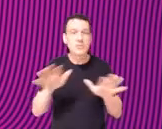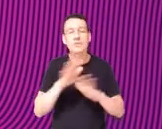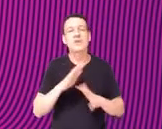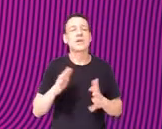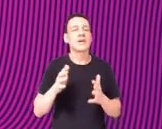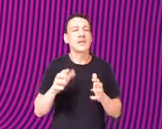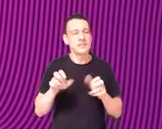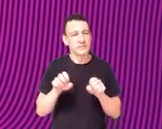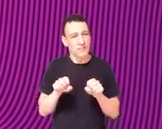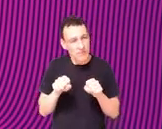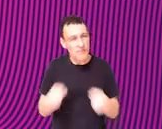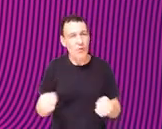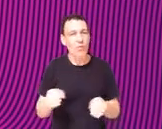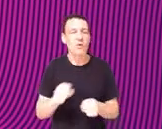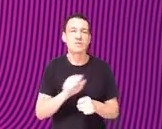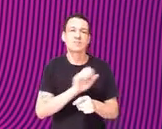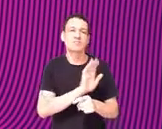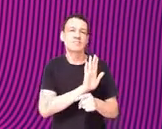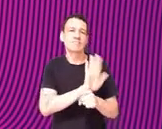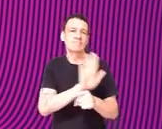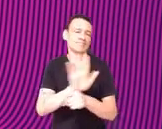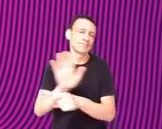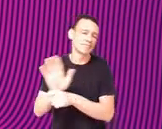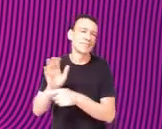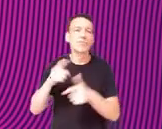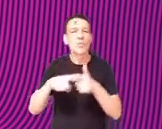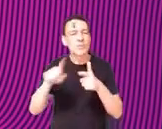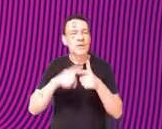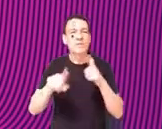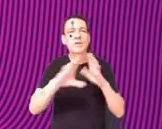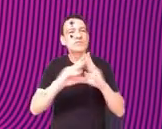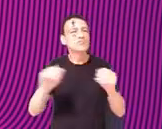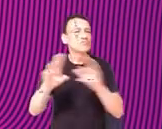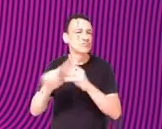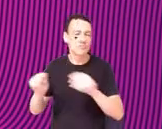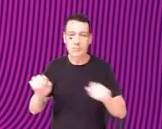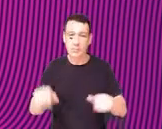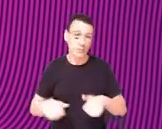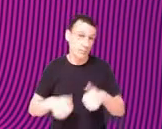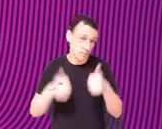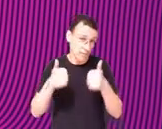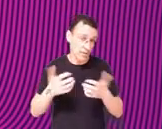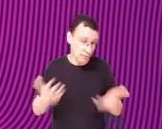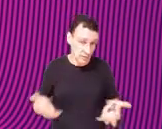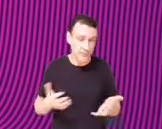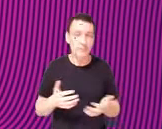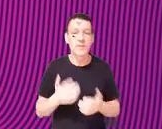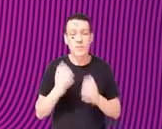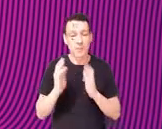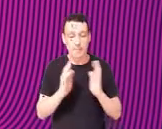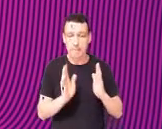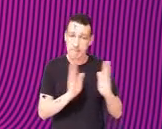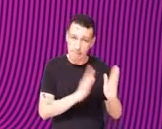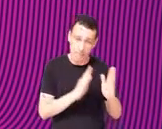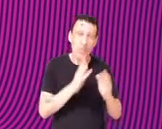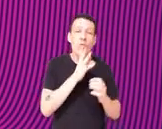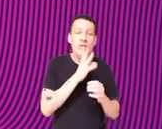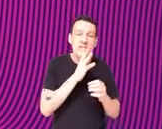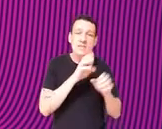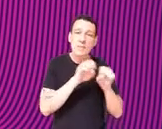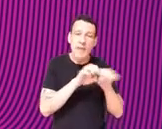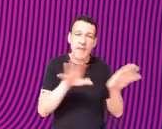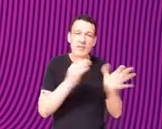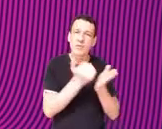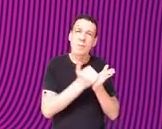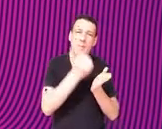encontrar as seguintes soluções. Por um lado, aumentar o conhecimento sobre insuficiência cardíaca entre o público